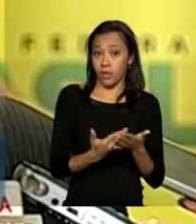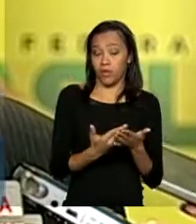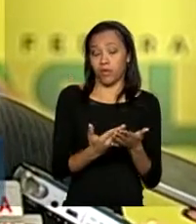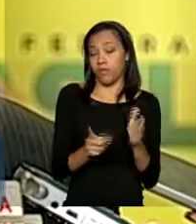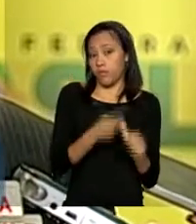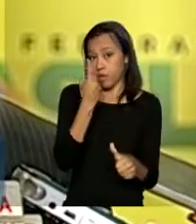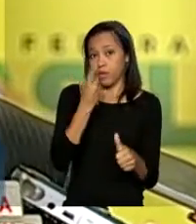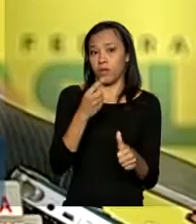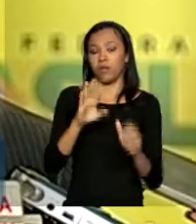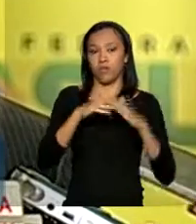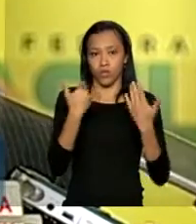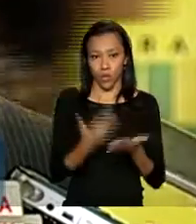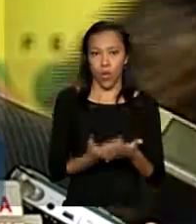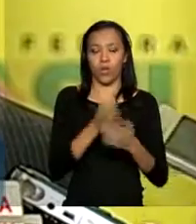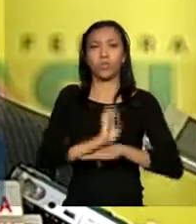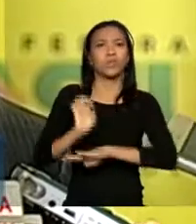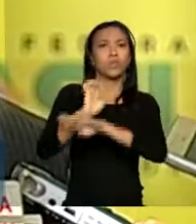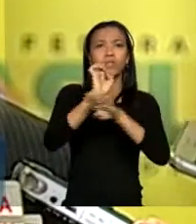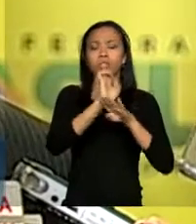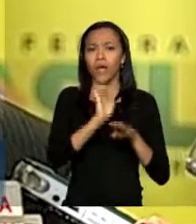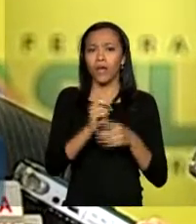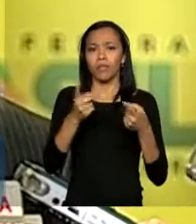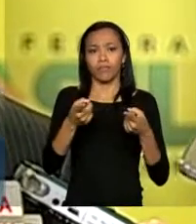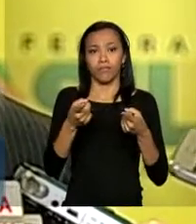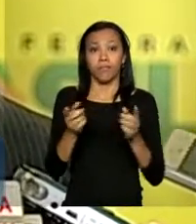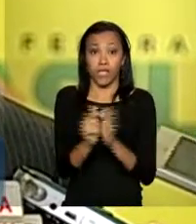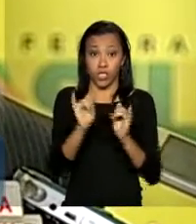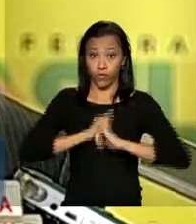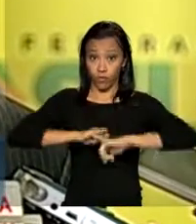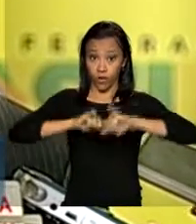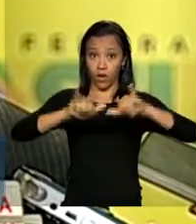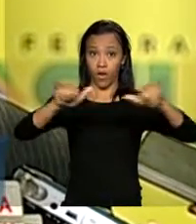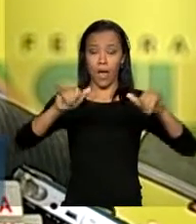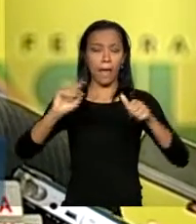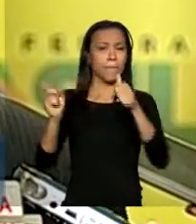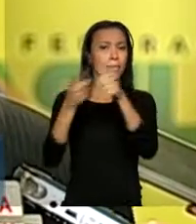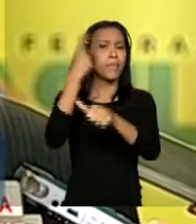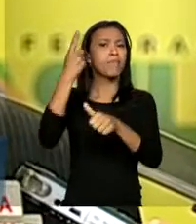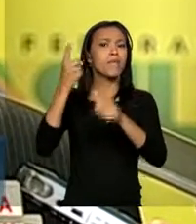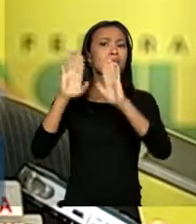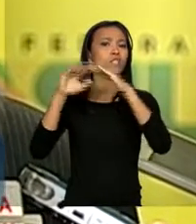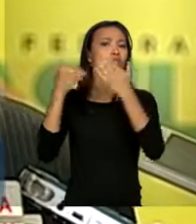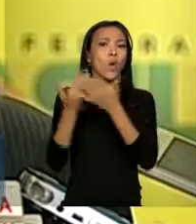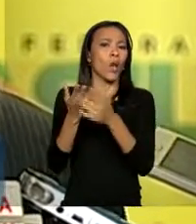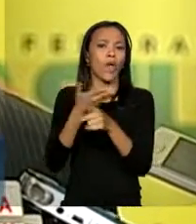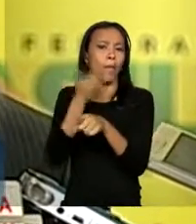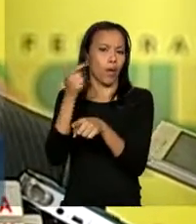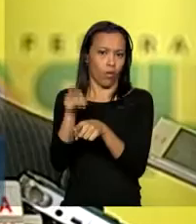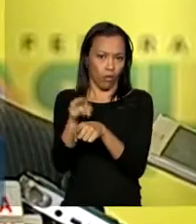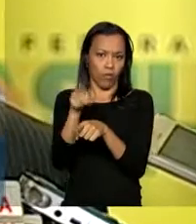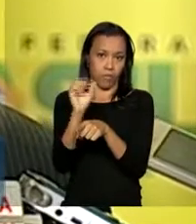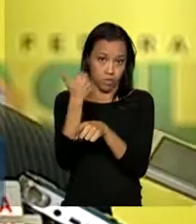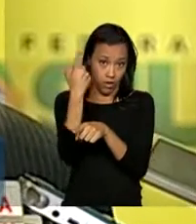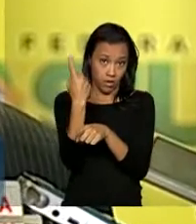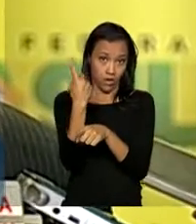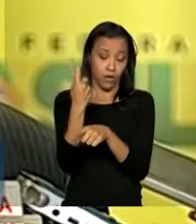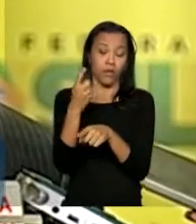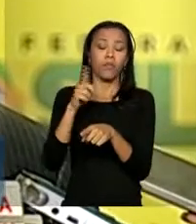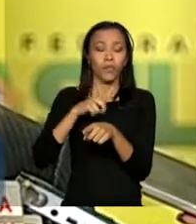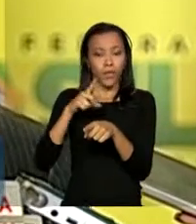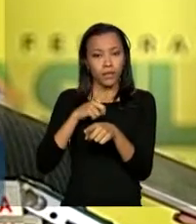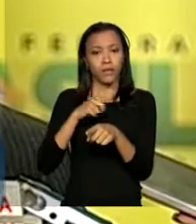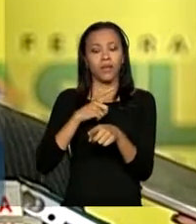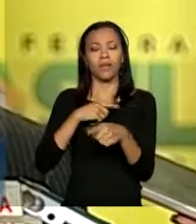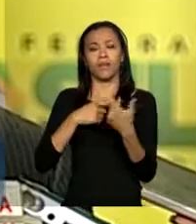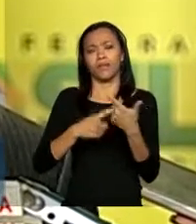está localizado o jornal. O que nós queremos dizer é o seguinte: a primeira da lista não é necessariamente a melhor, porque existem fatores externos,